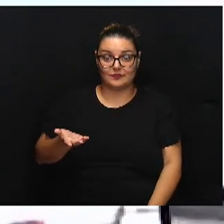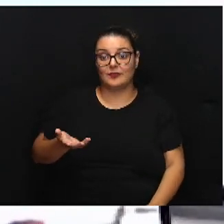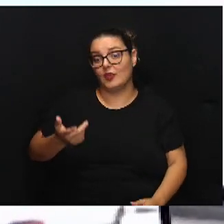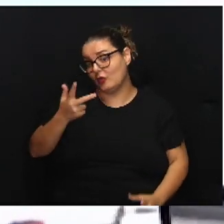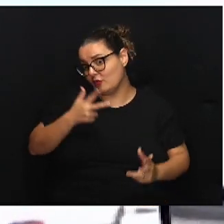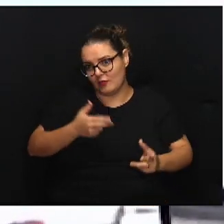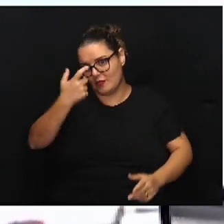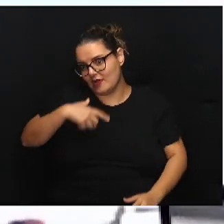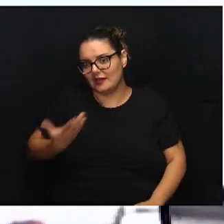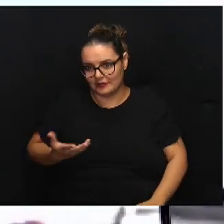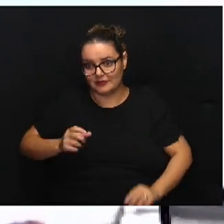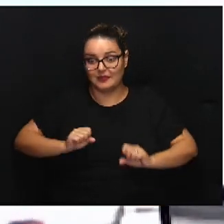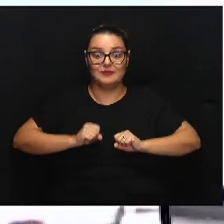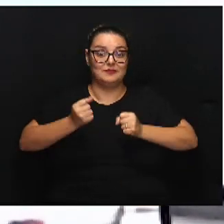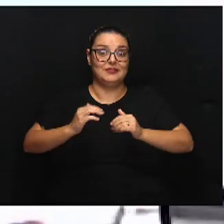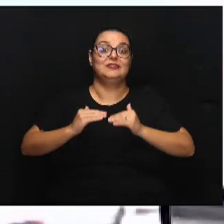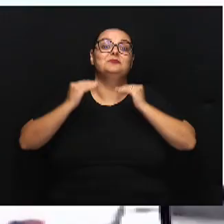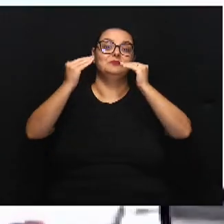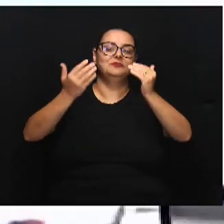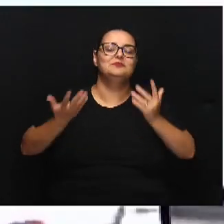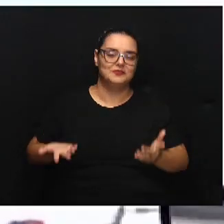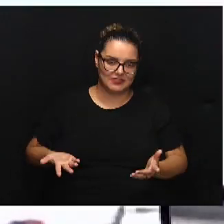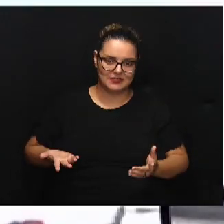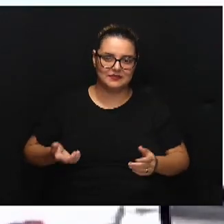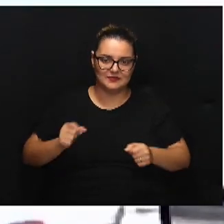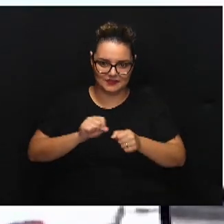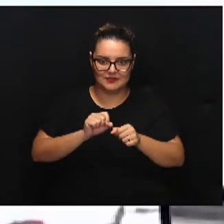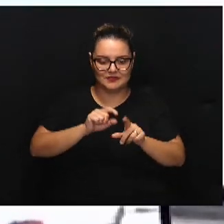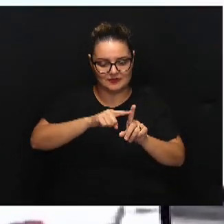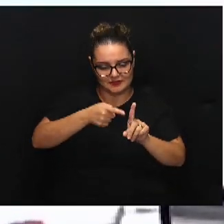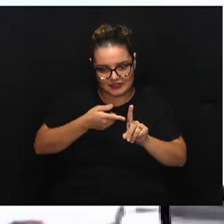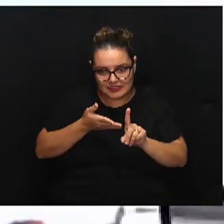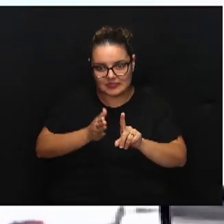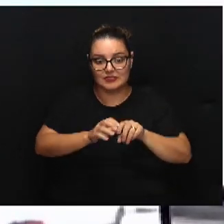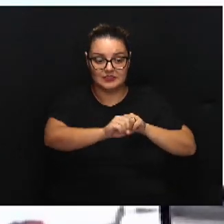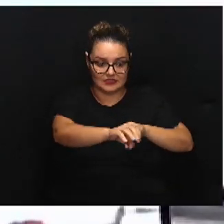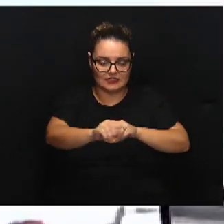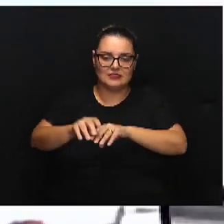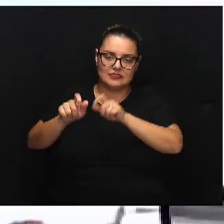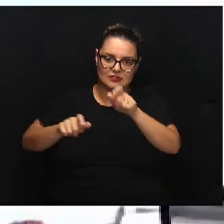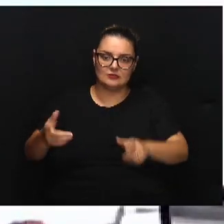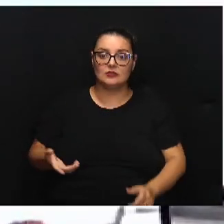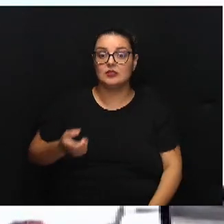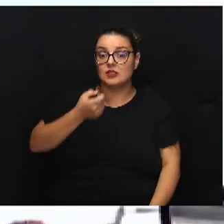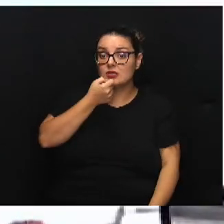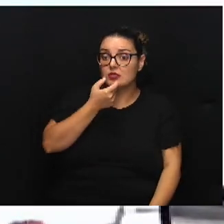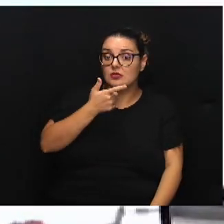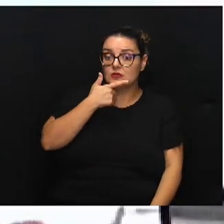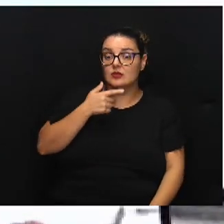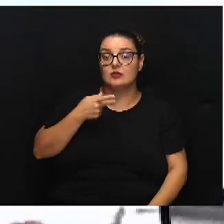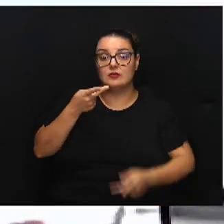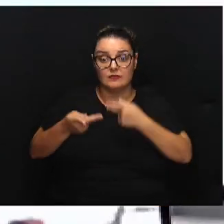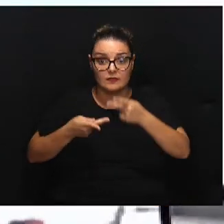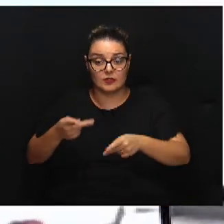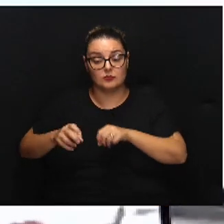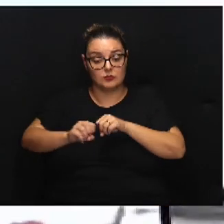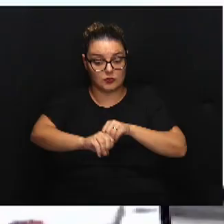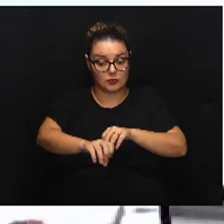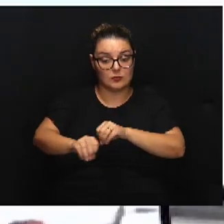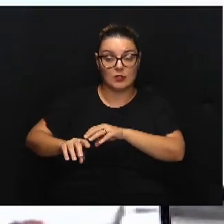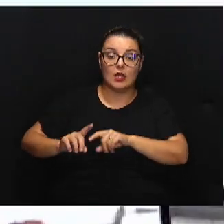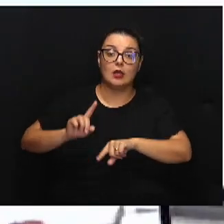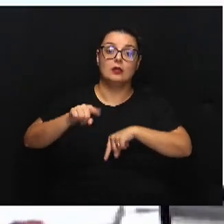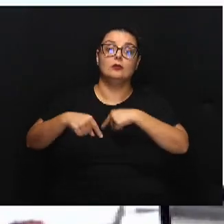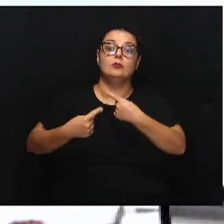que realmente me esforço ao máximo para formar as pessoas. E a Fernanda falou da formação, né? Eu acho que aí nós temos um